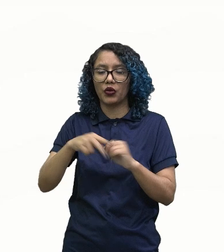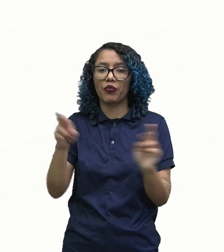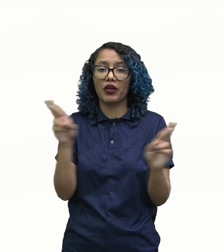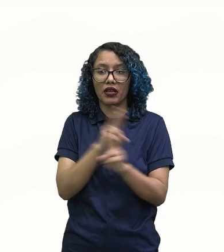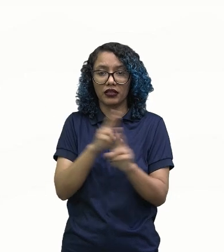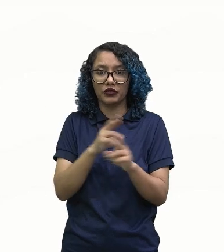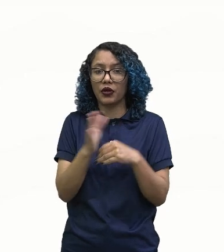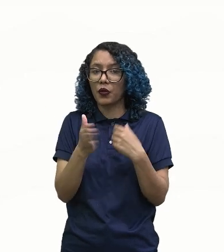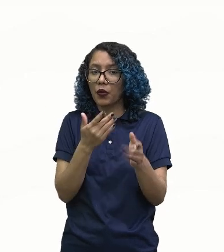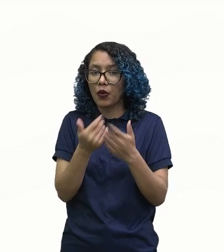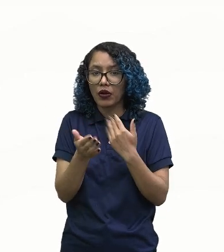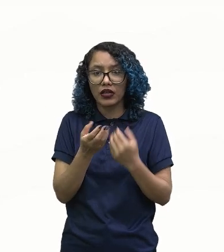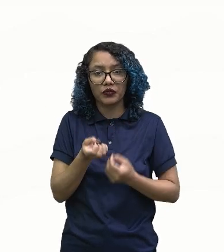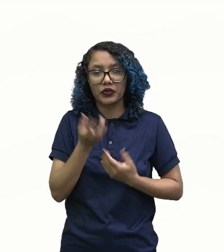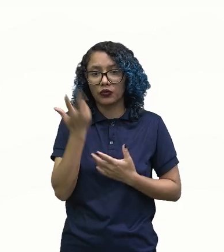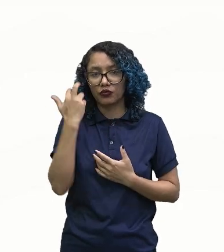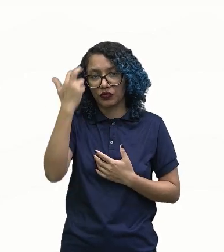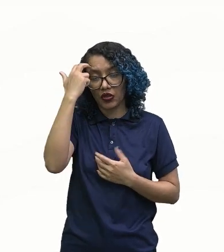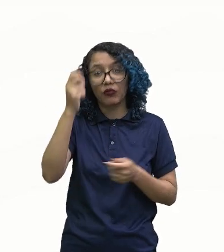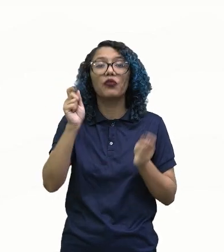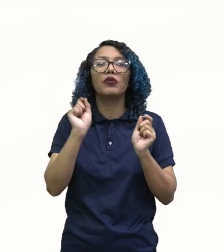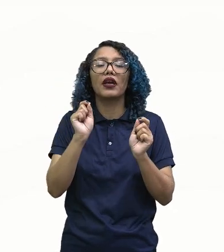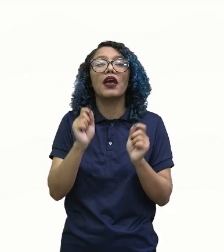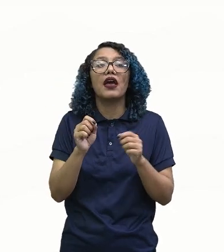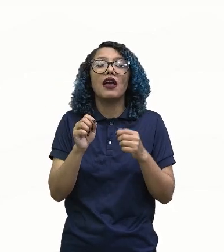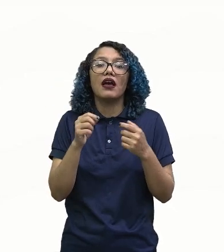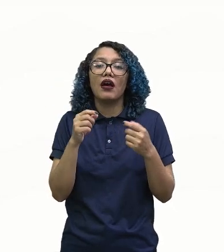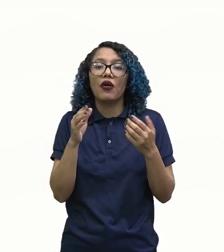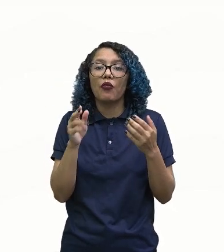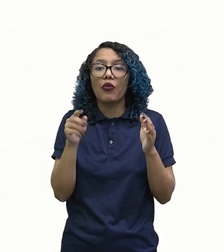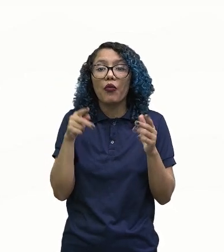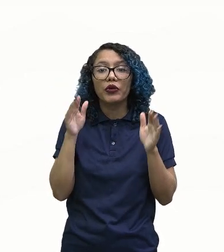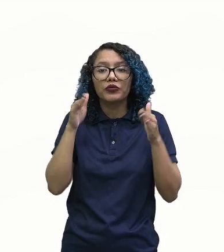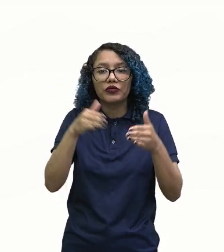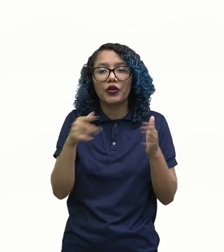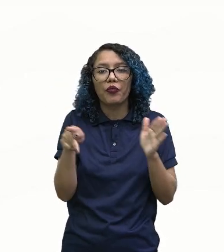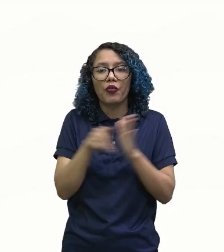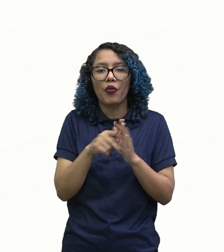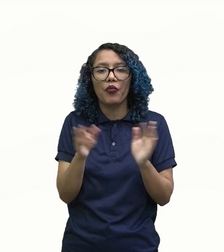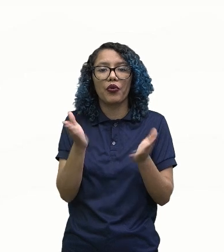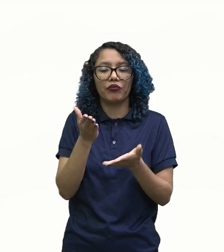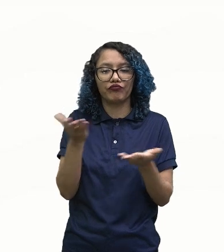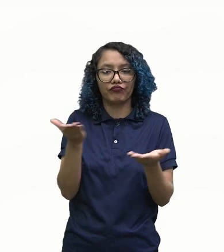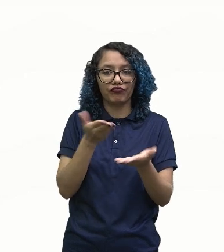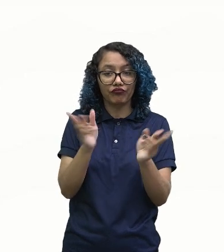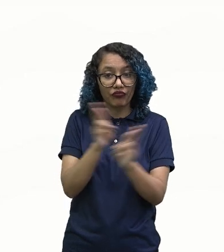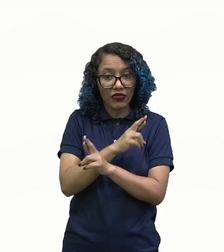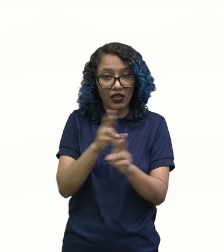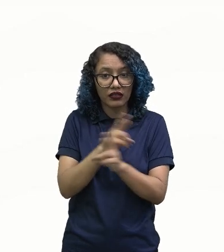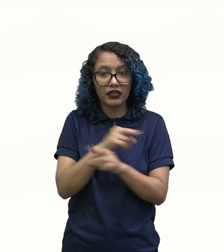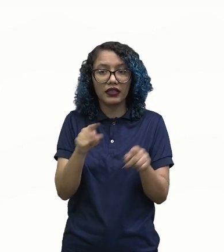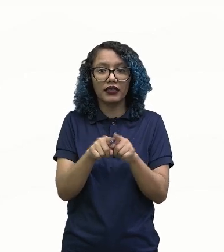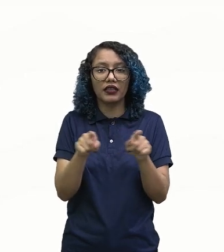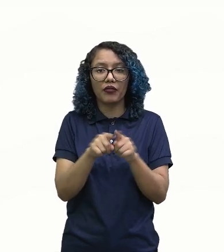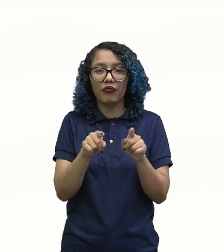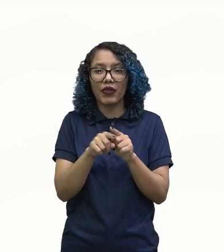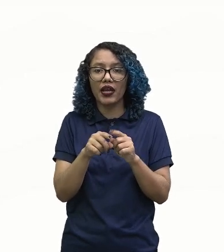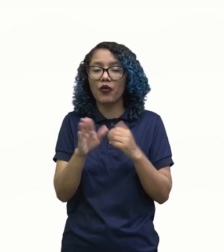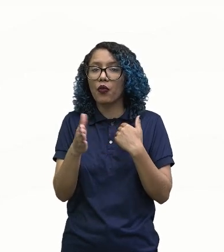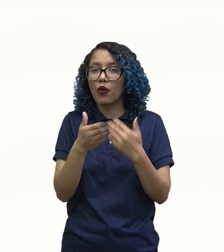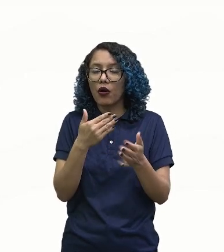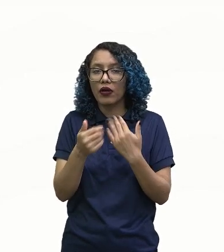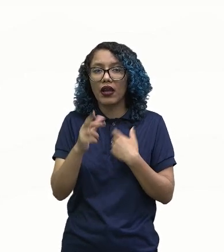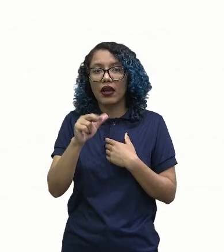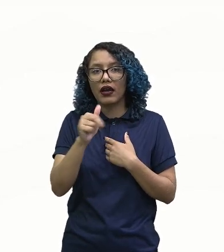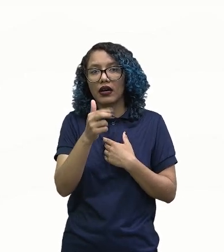expressões culturais, são as que podem dialogar, e também não são quaisquer razões, são razões que dizem respeito. Então